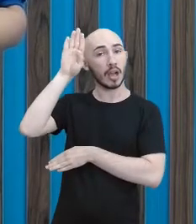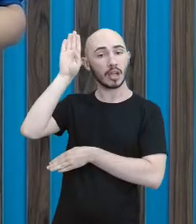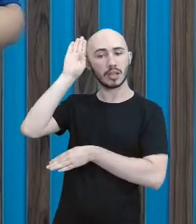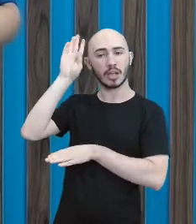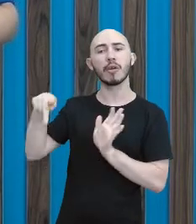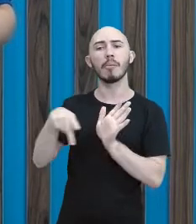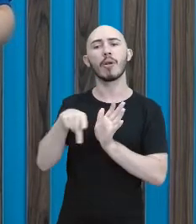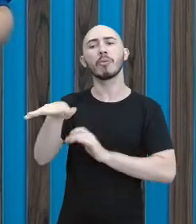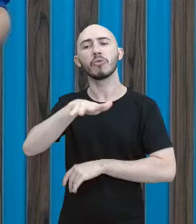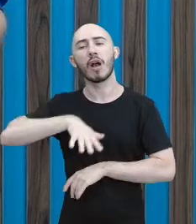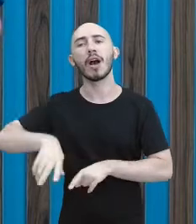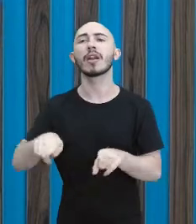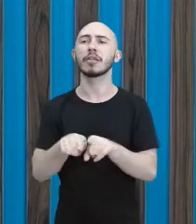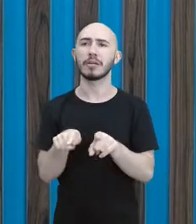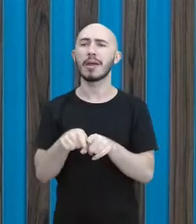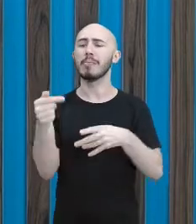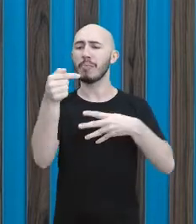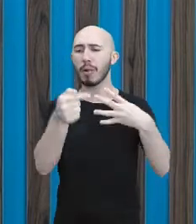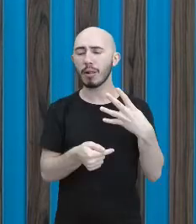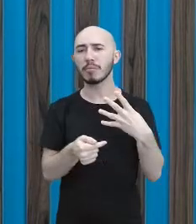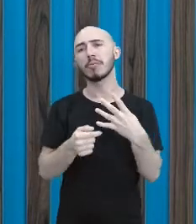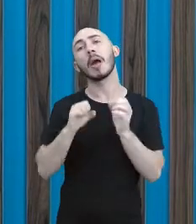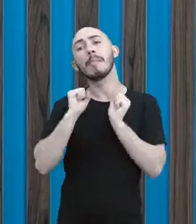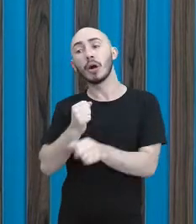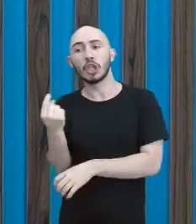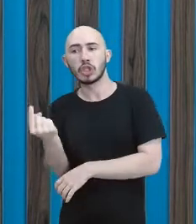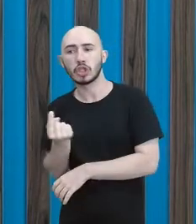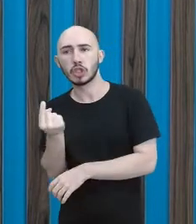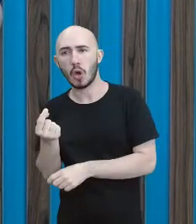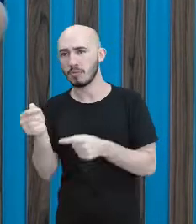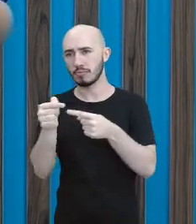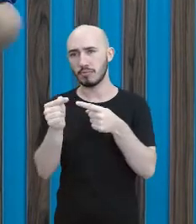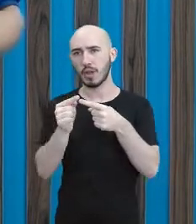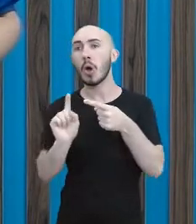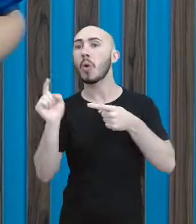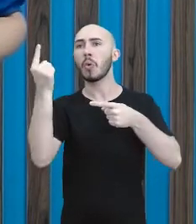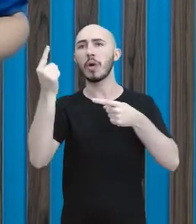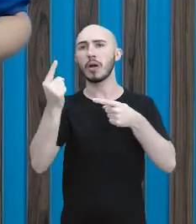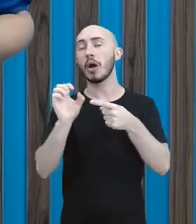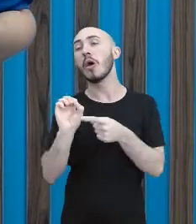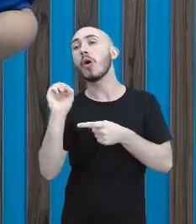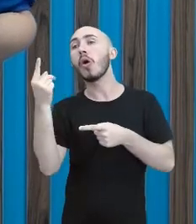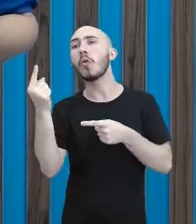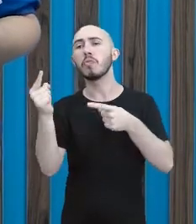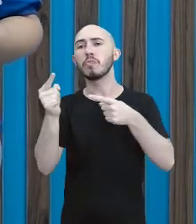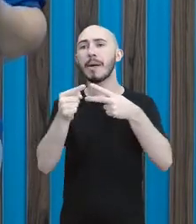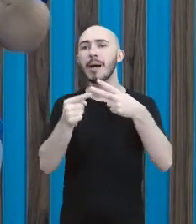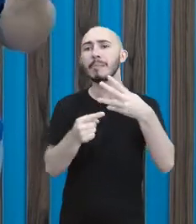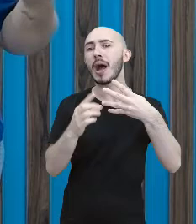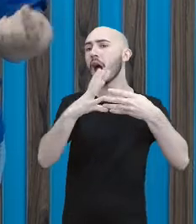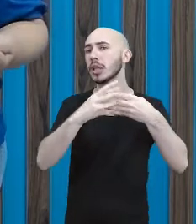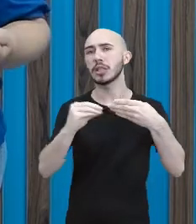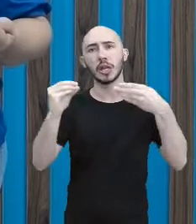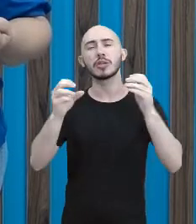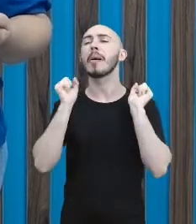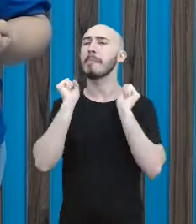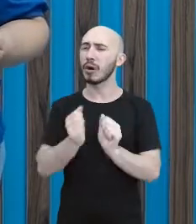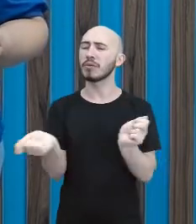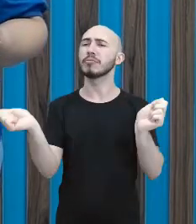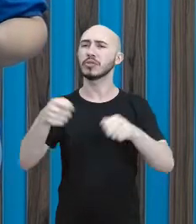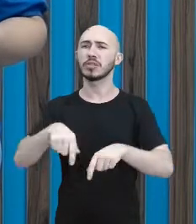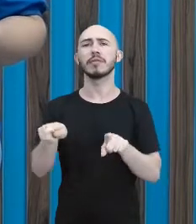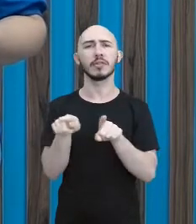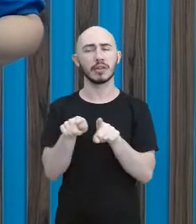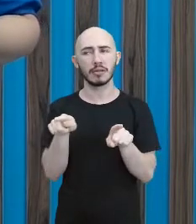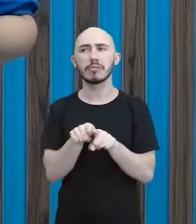habilidade em qualquer uma dessas áreas isoladamente, ou ele pode ter em mais de uma, não necessariamente em uma única